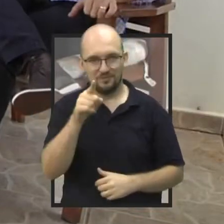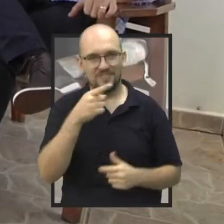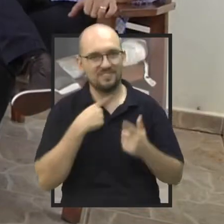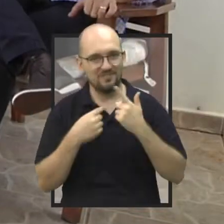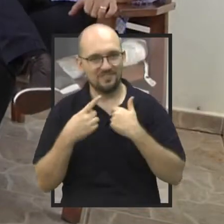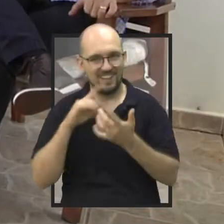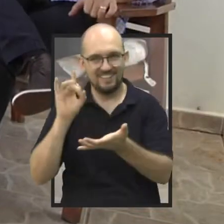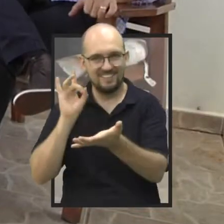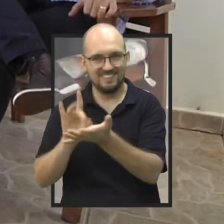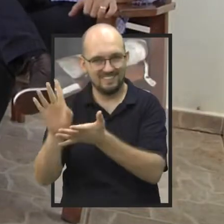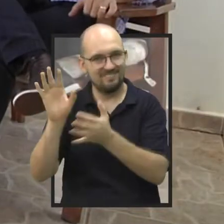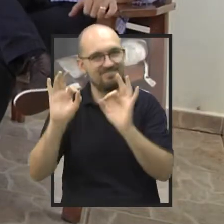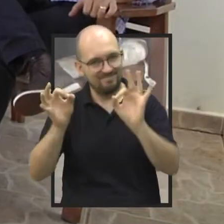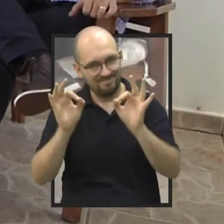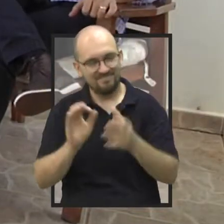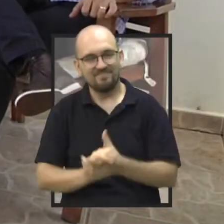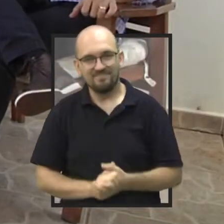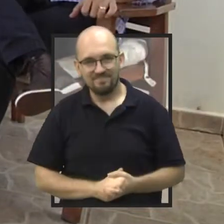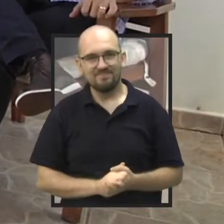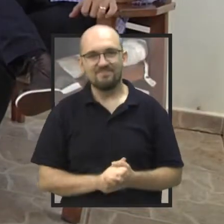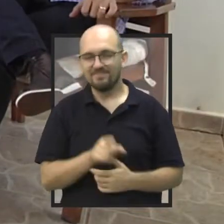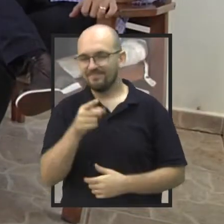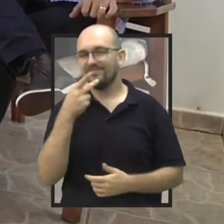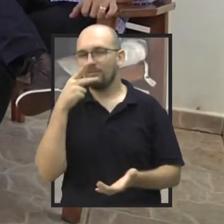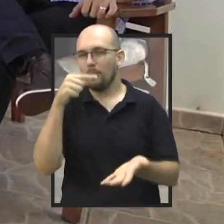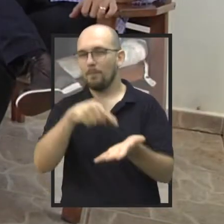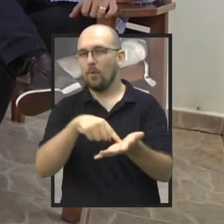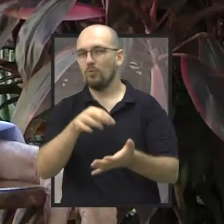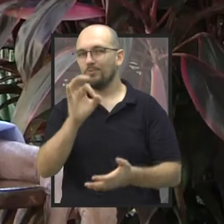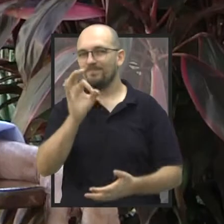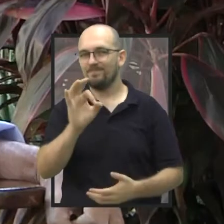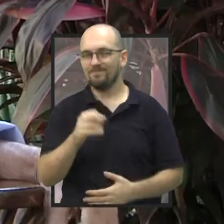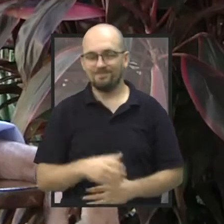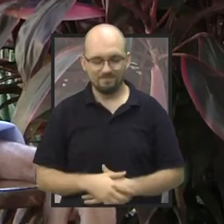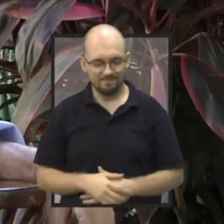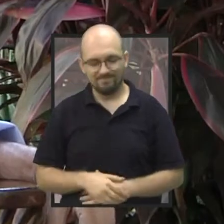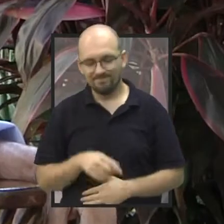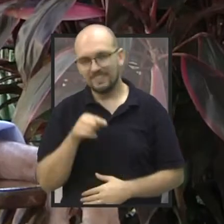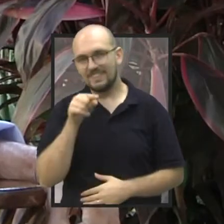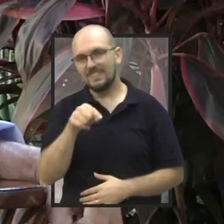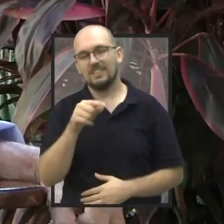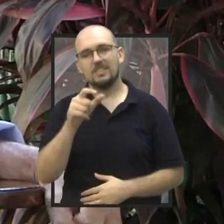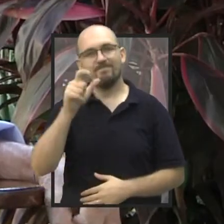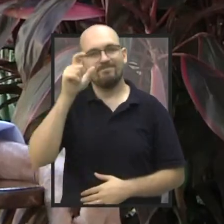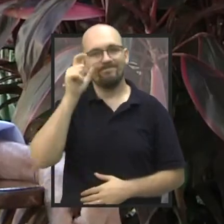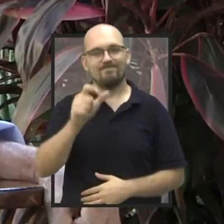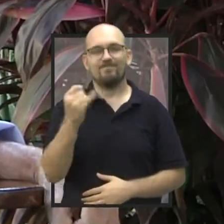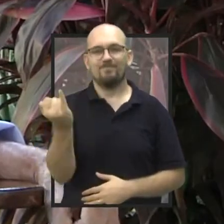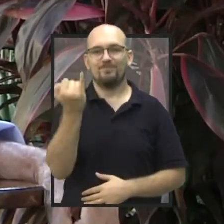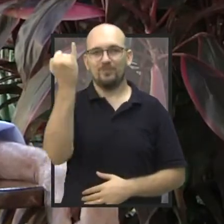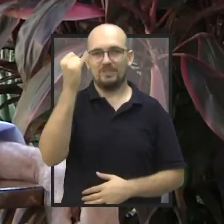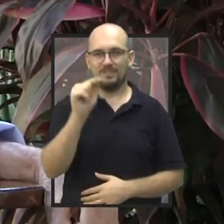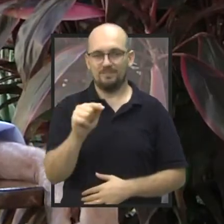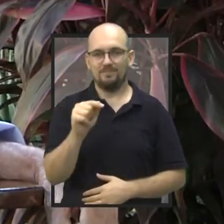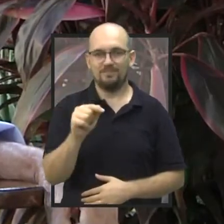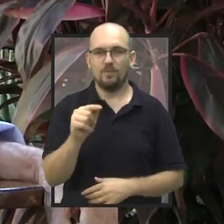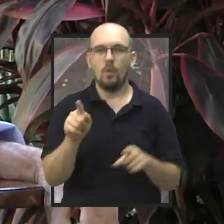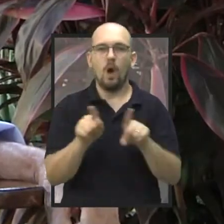desejo. Né? Isso. Você tocou exatamente numa coisa importante, no